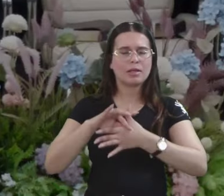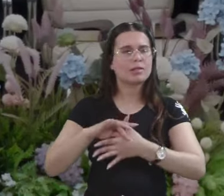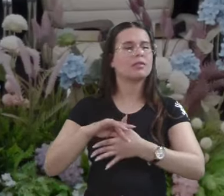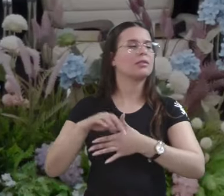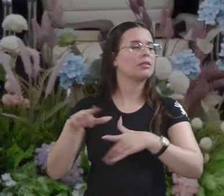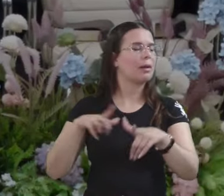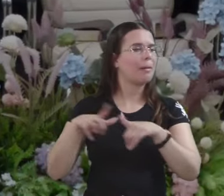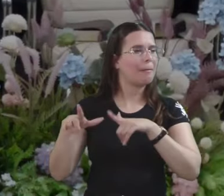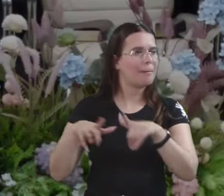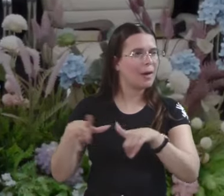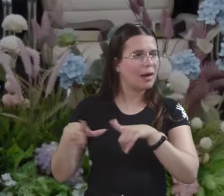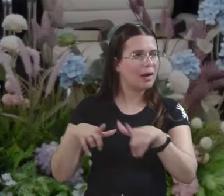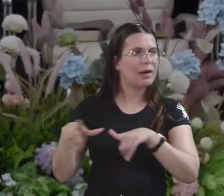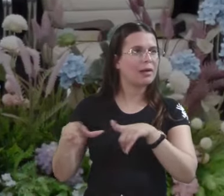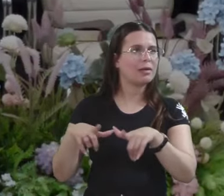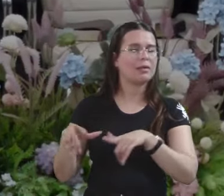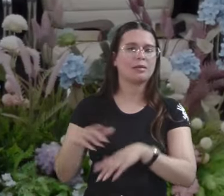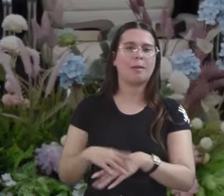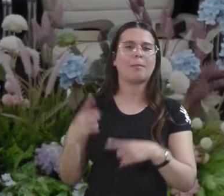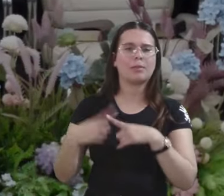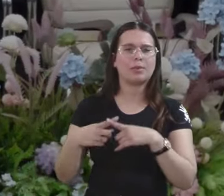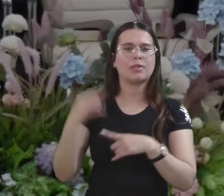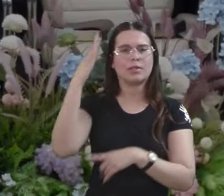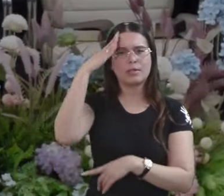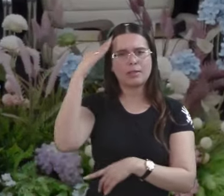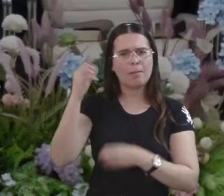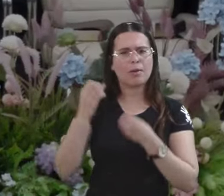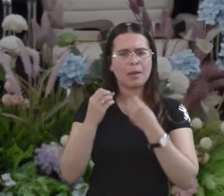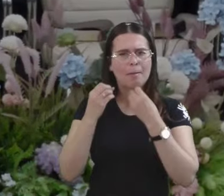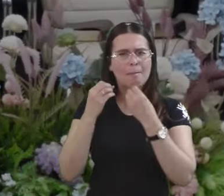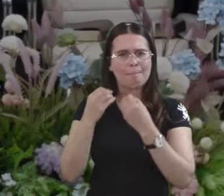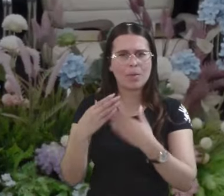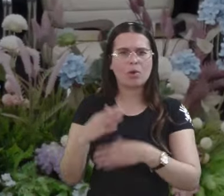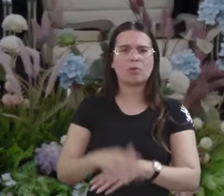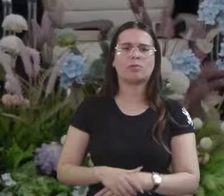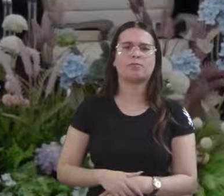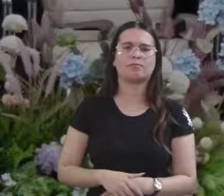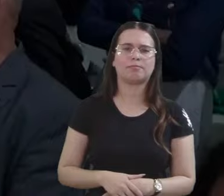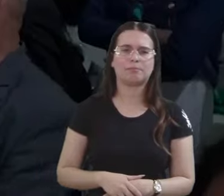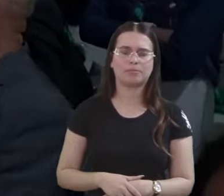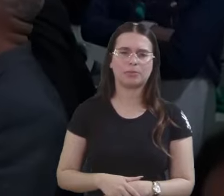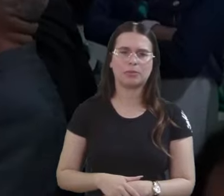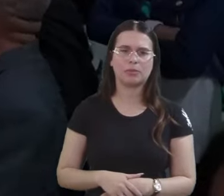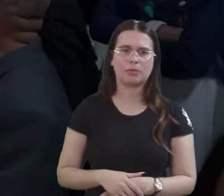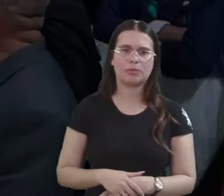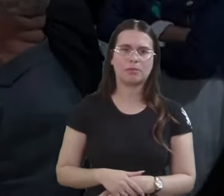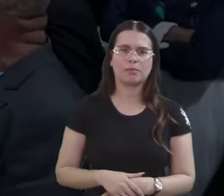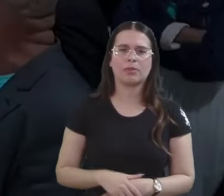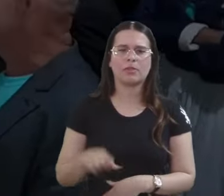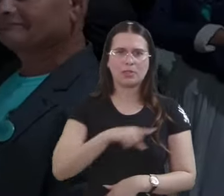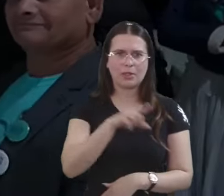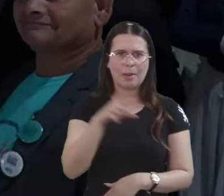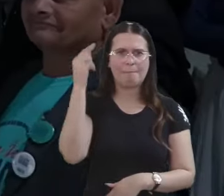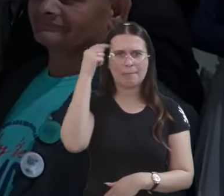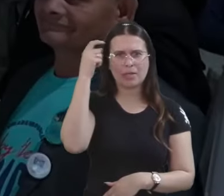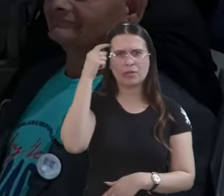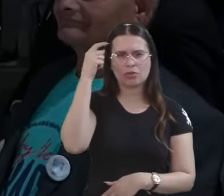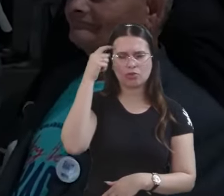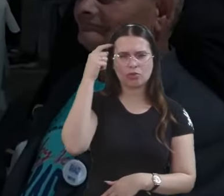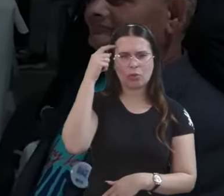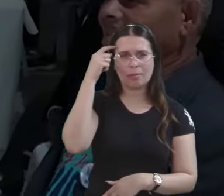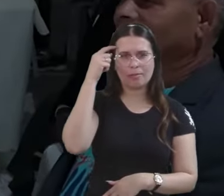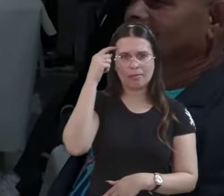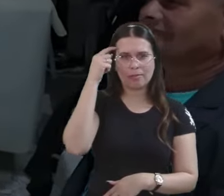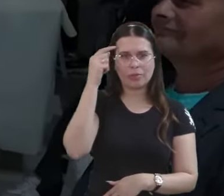isso, pelo nosso... E o CIBEMP, coordenado pela missionária Lígia. Você já pensou chamar o CIBEMP aqui, o CAMP aqui,